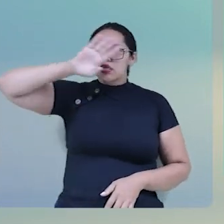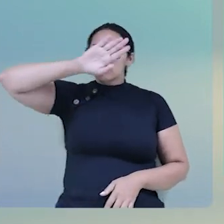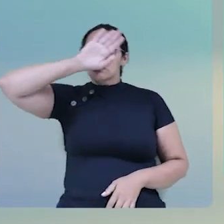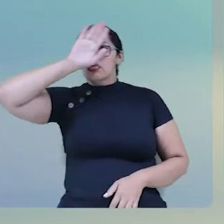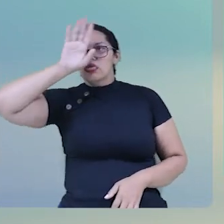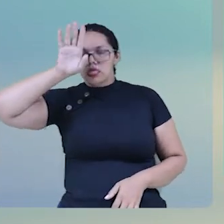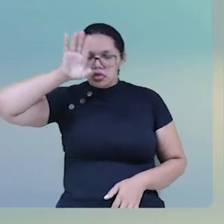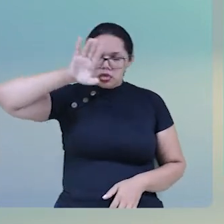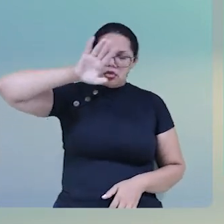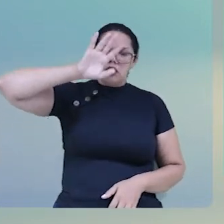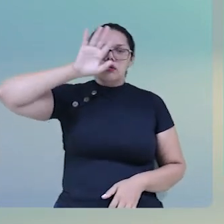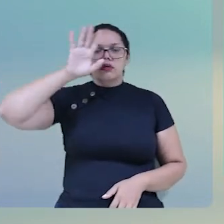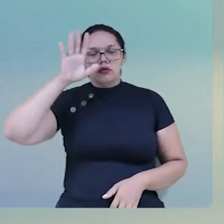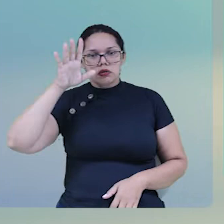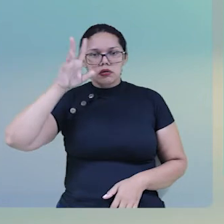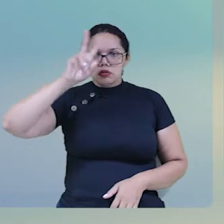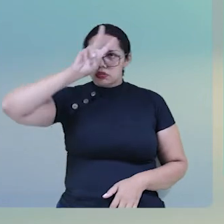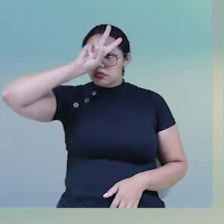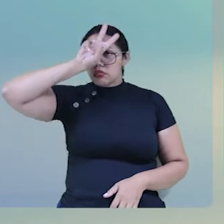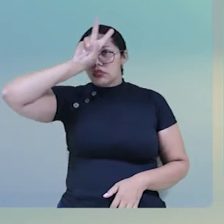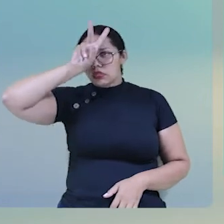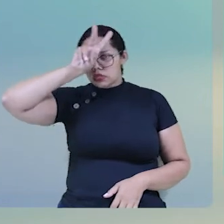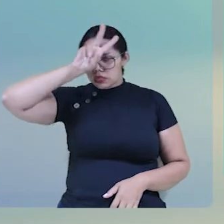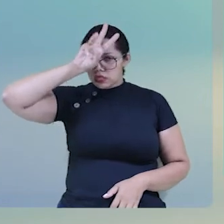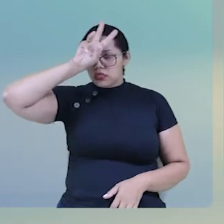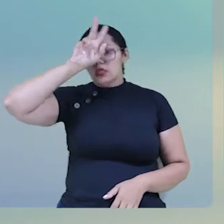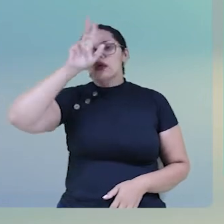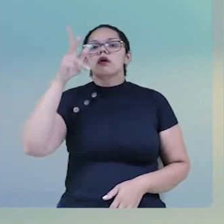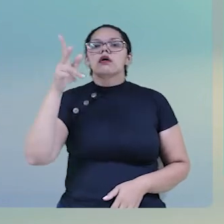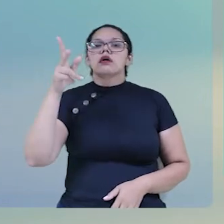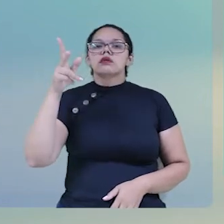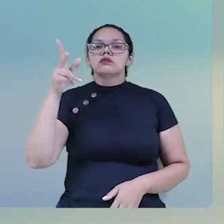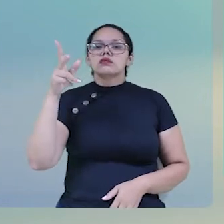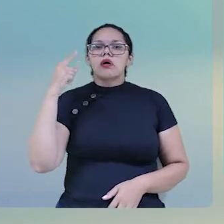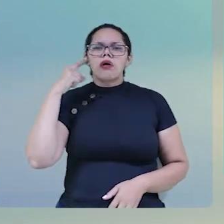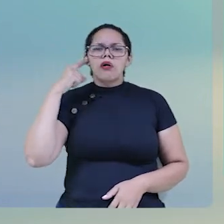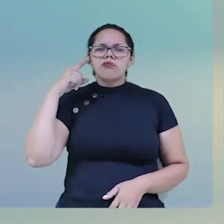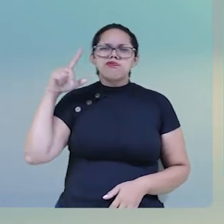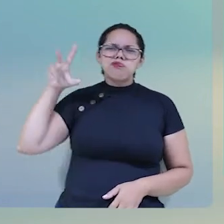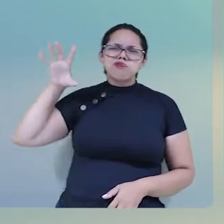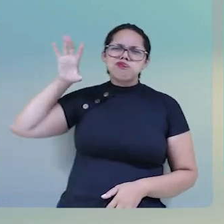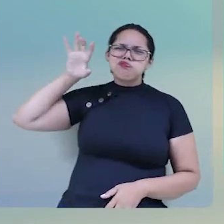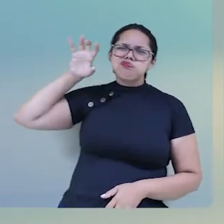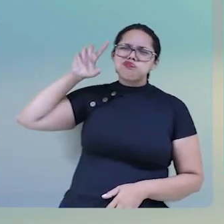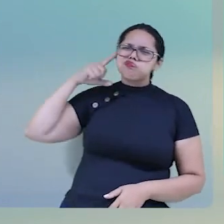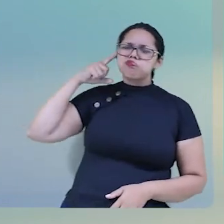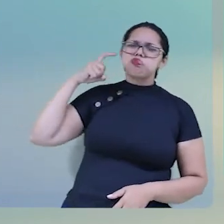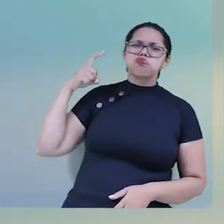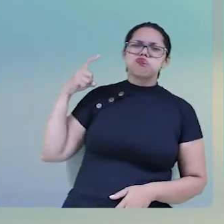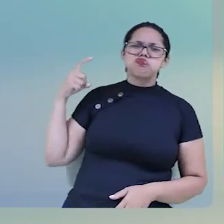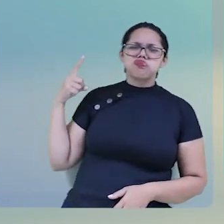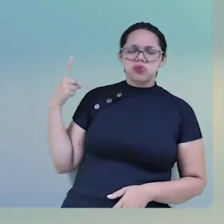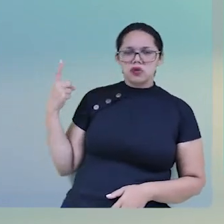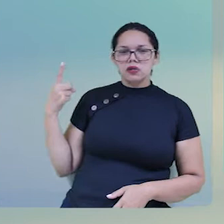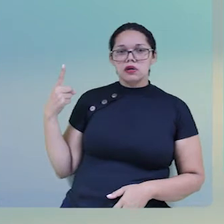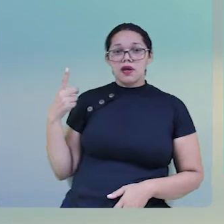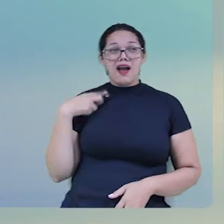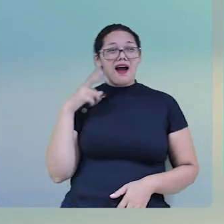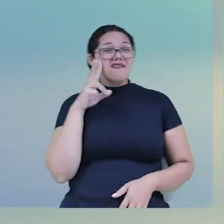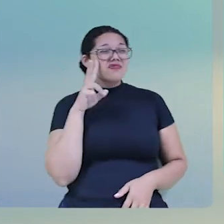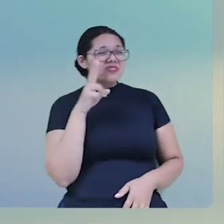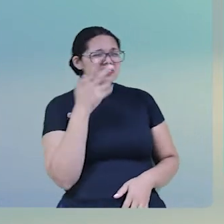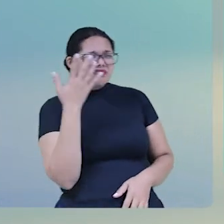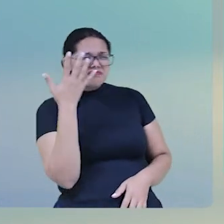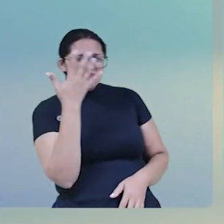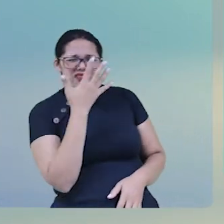ter tontura, vertigens, zumbidos no meu ouvido, a minha visão começa a ficar embaçada